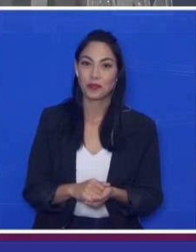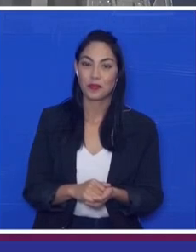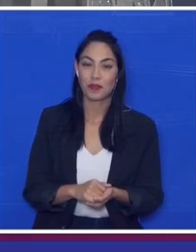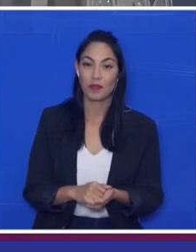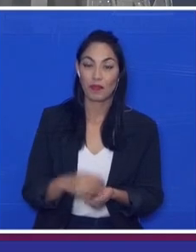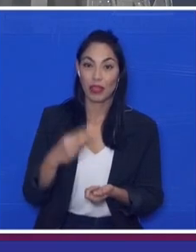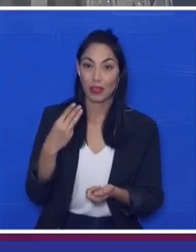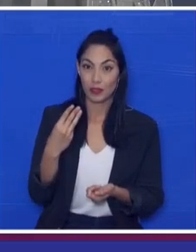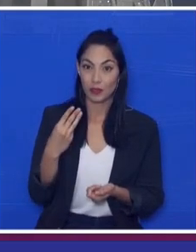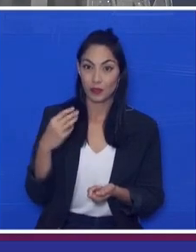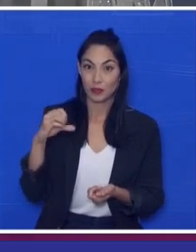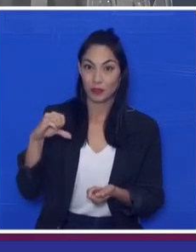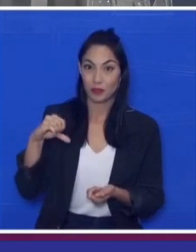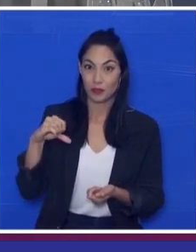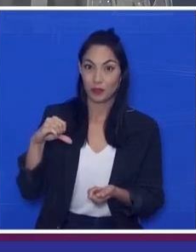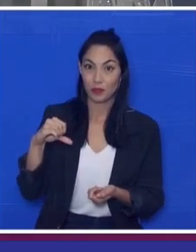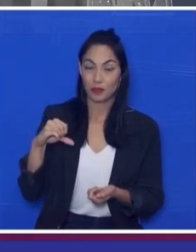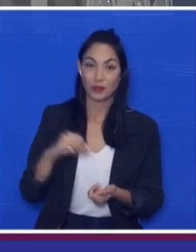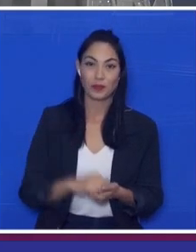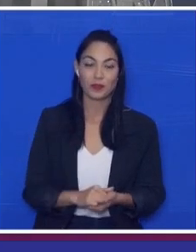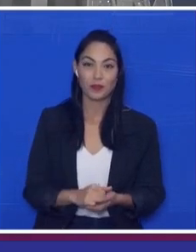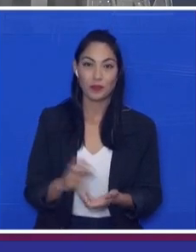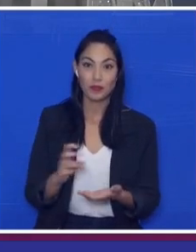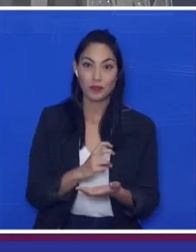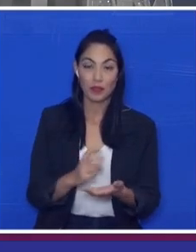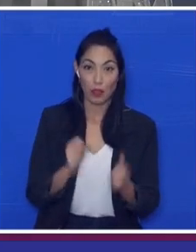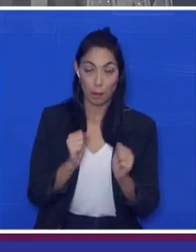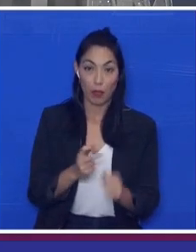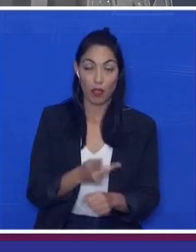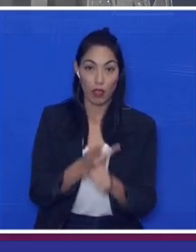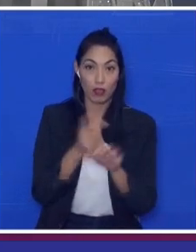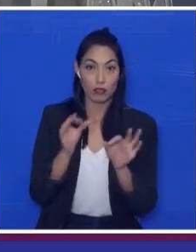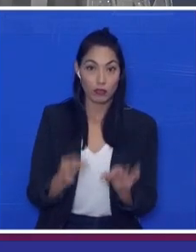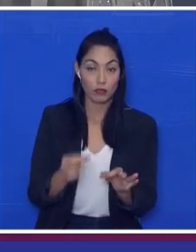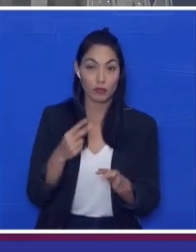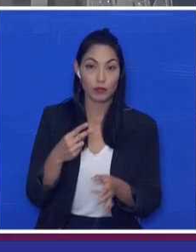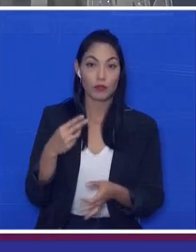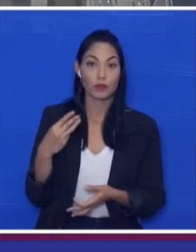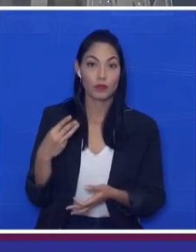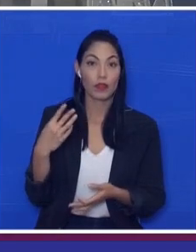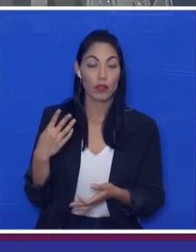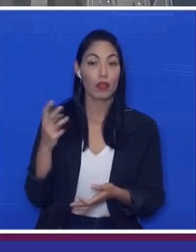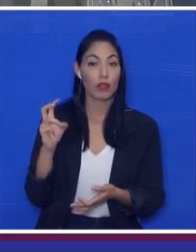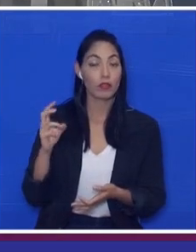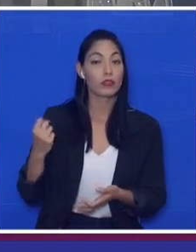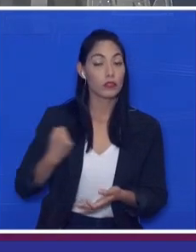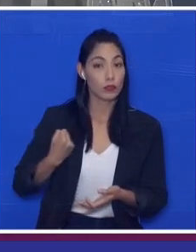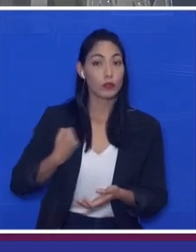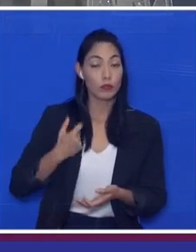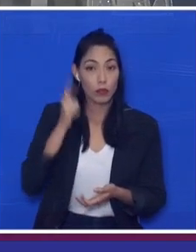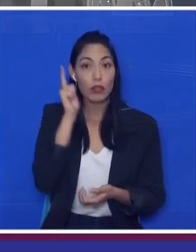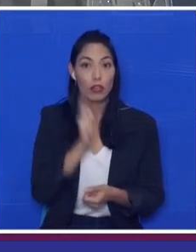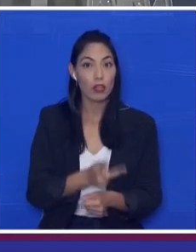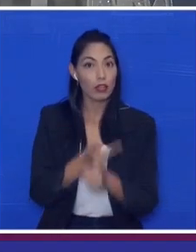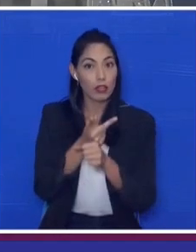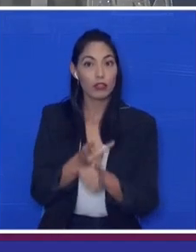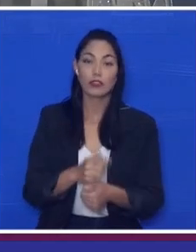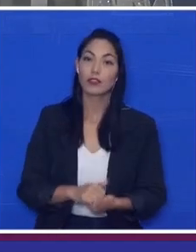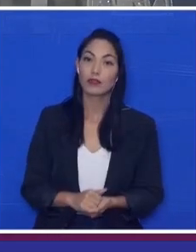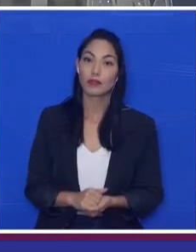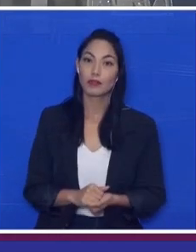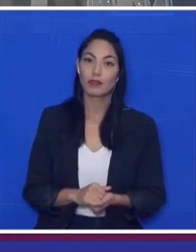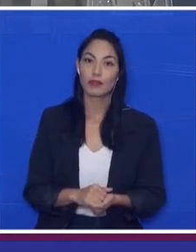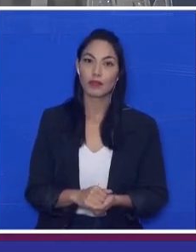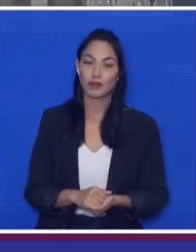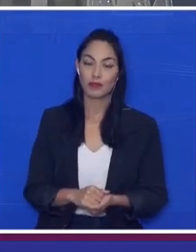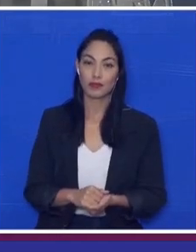é 39, bola 39. Na quina você pode levar prêmios acertando 2, 3, 4 ou 5 números.